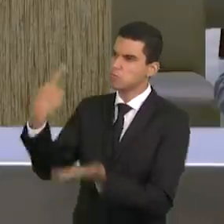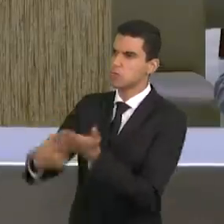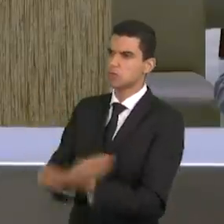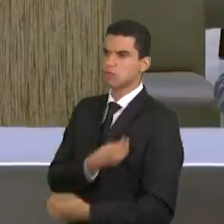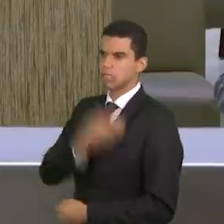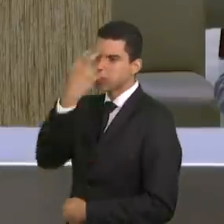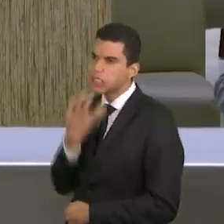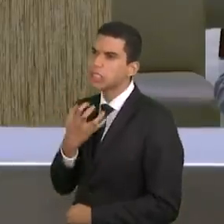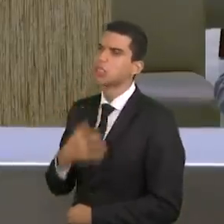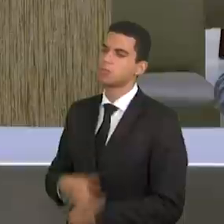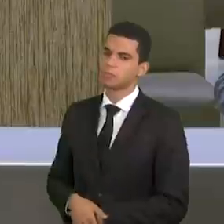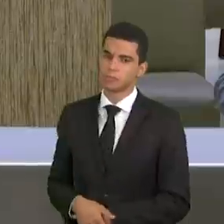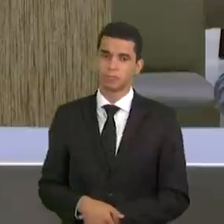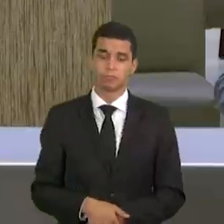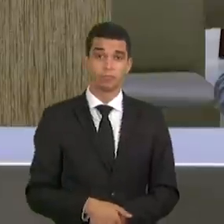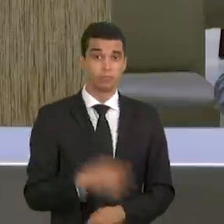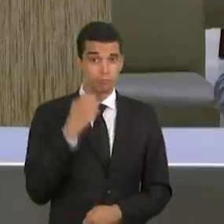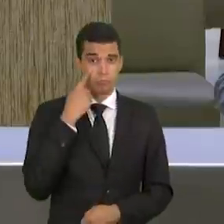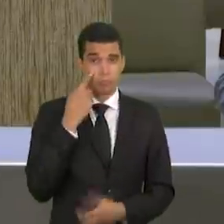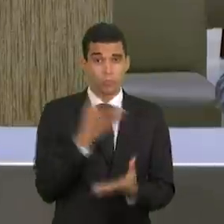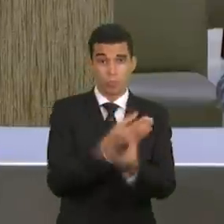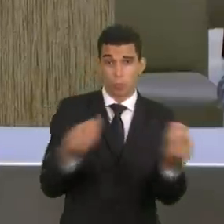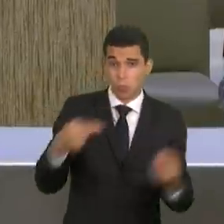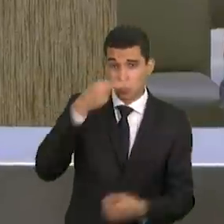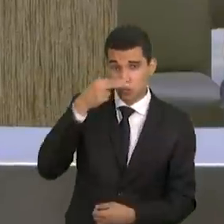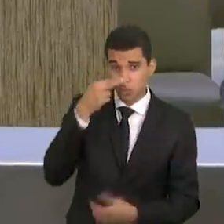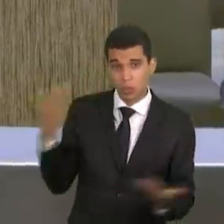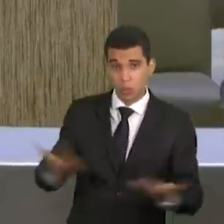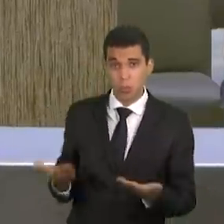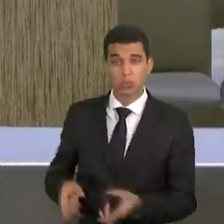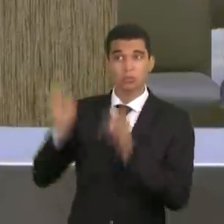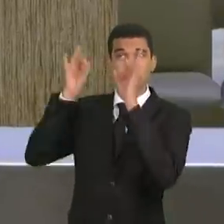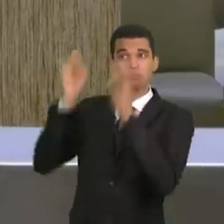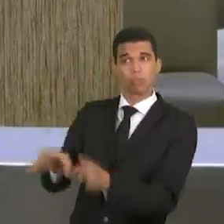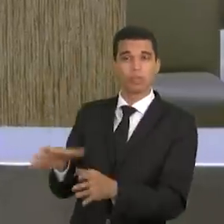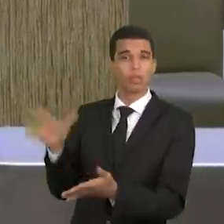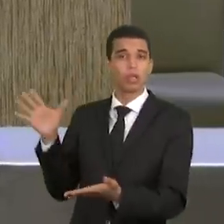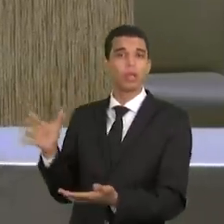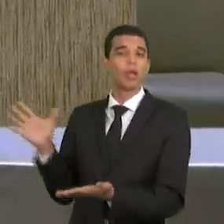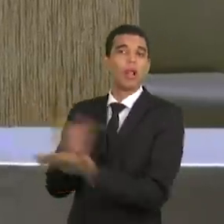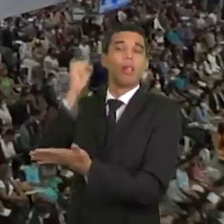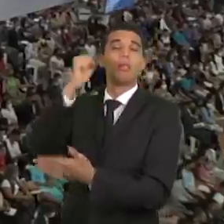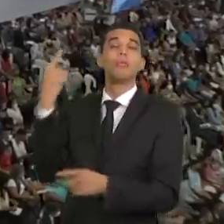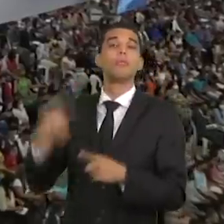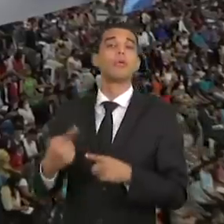compromisso. Posso falar? Eu perguntei se eu posso falar.